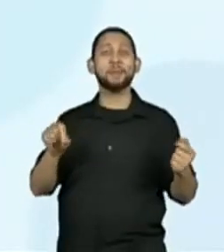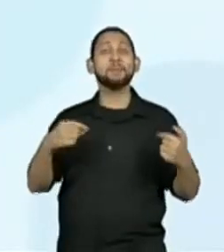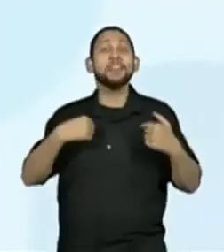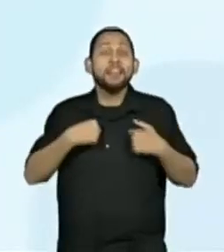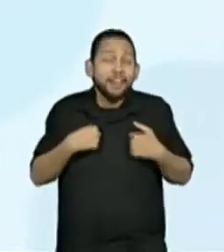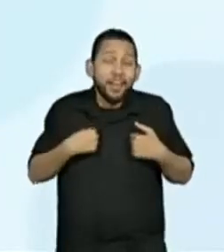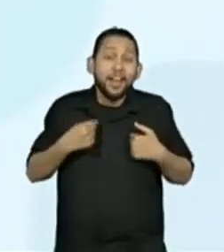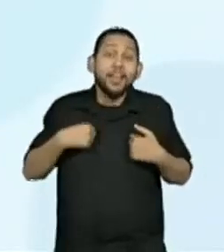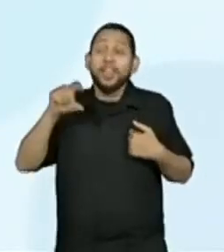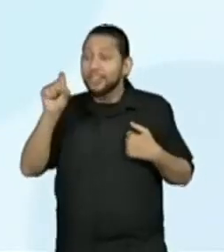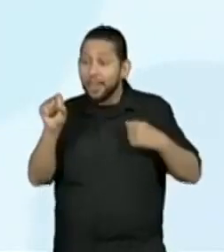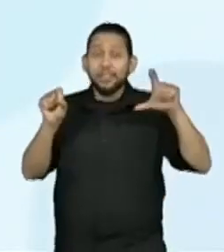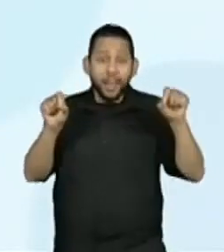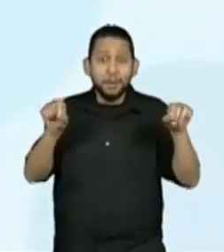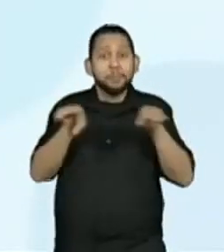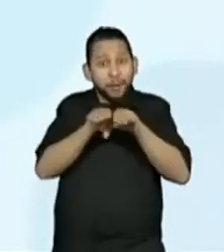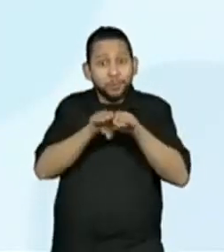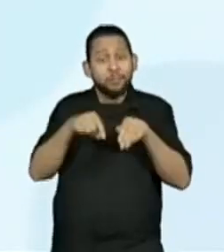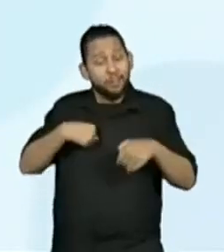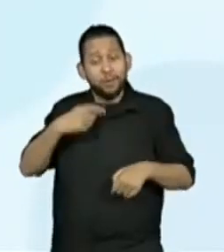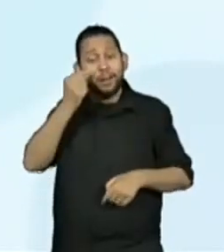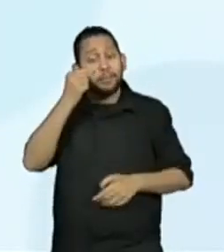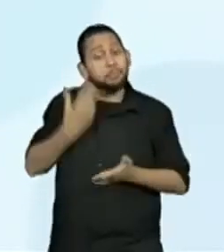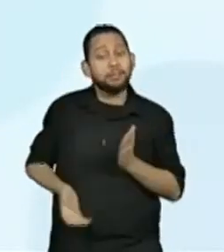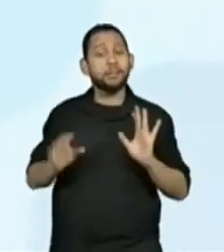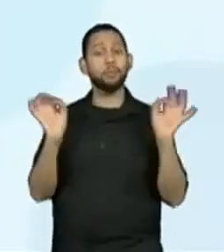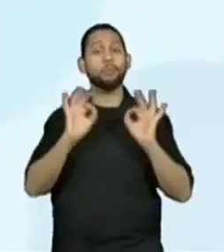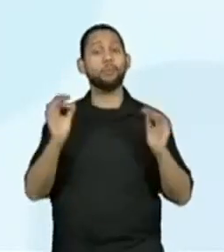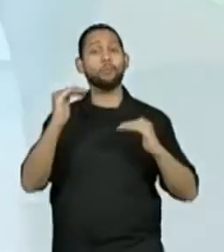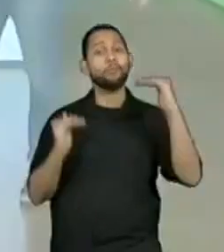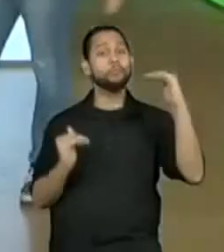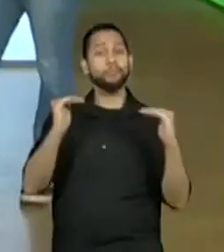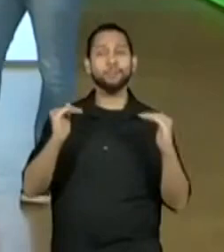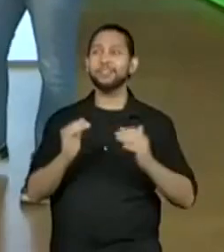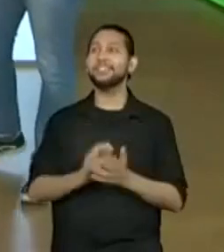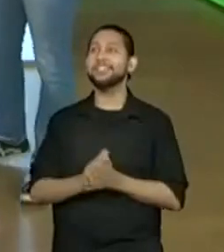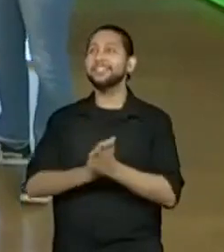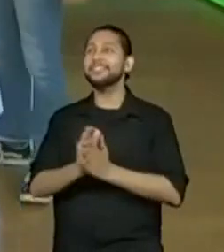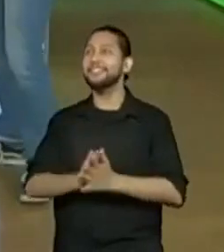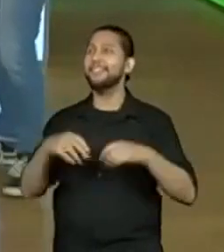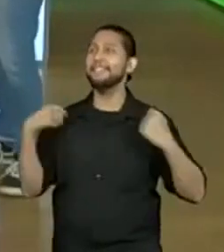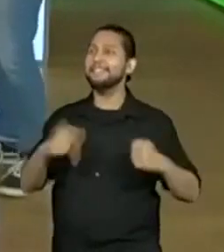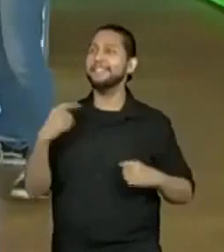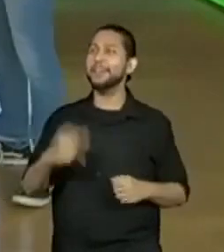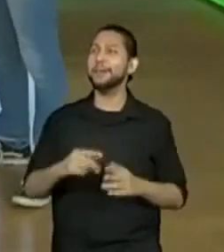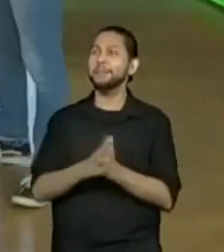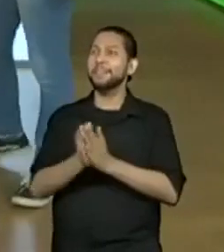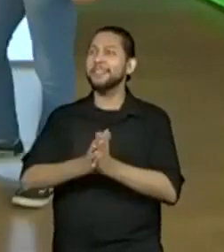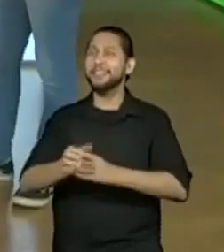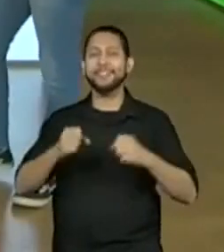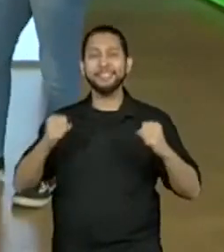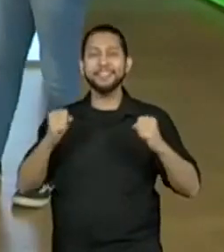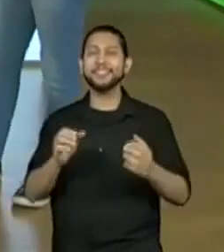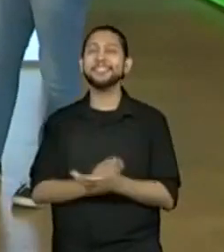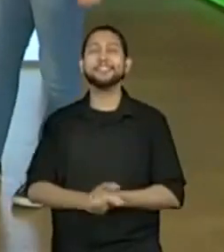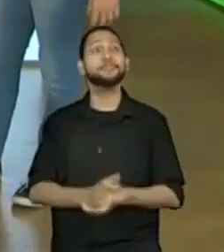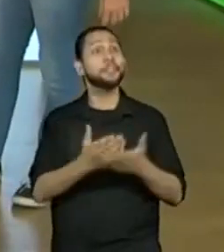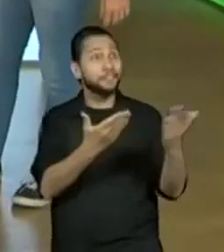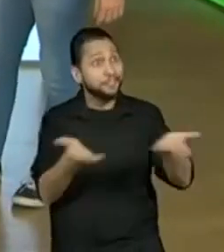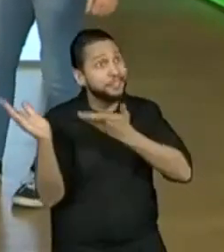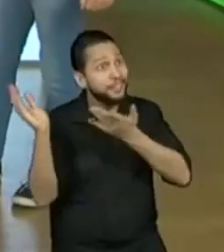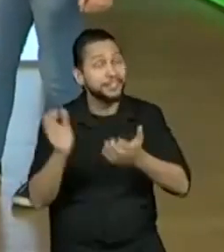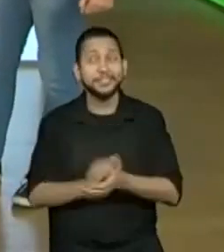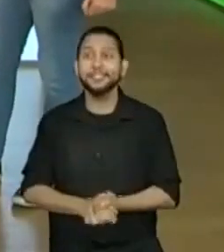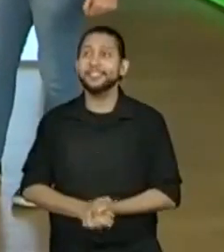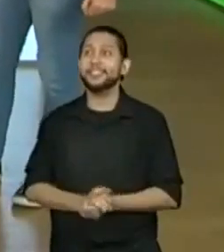ainda. Eu não estou perdendo. É empate. Pode parar. Obrigado pro Ivonete. Vai pra cima. Não. Vai pro Rodrigo.